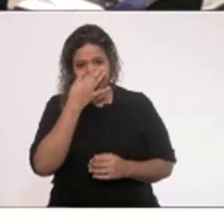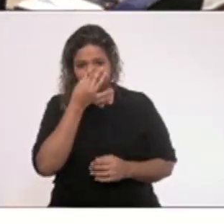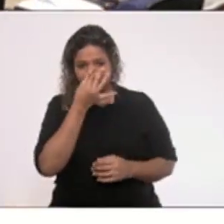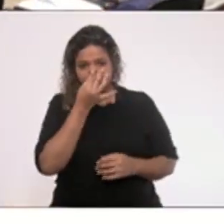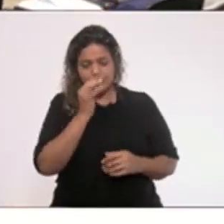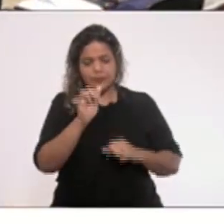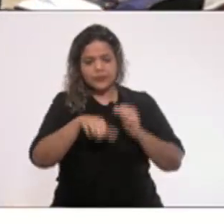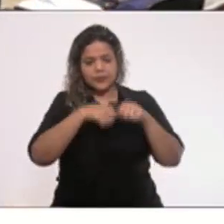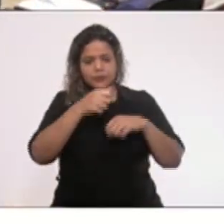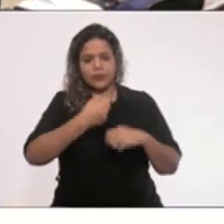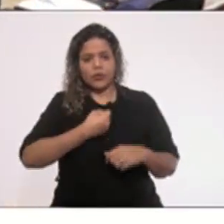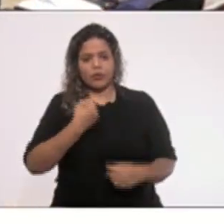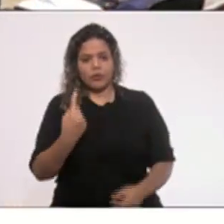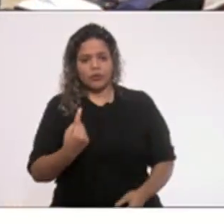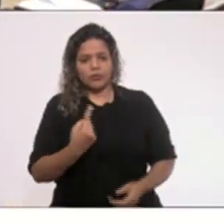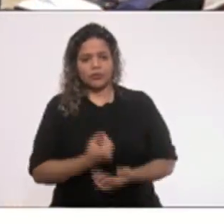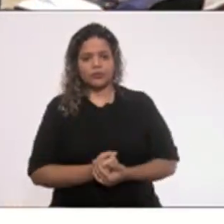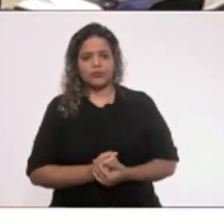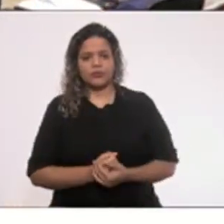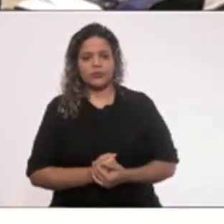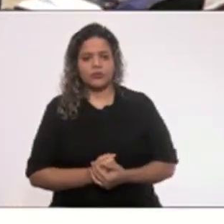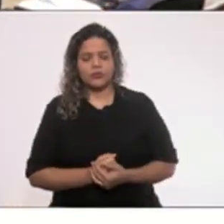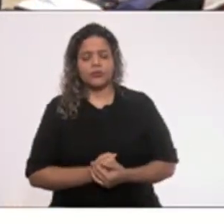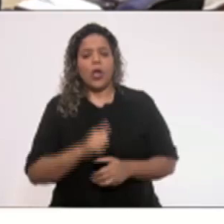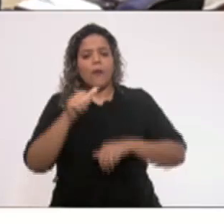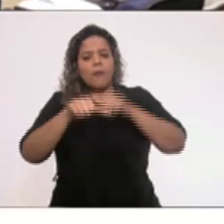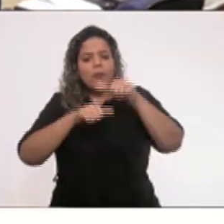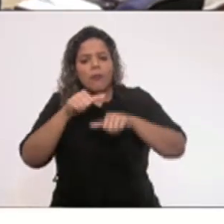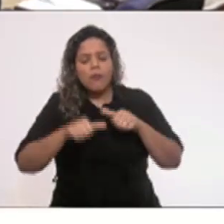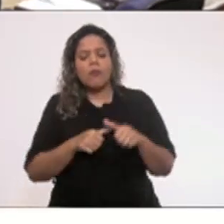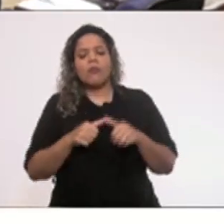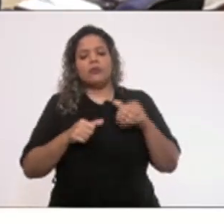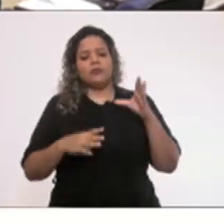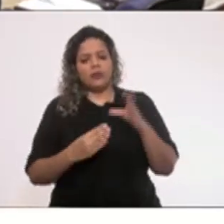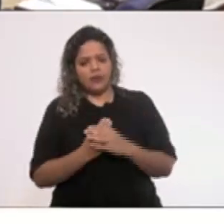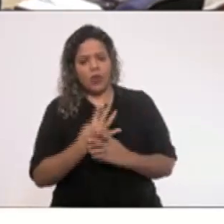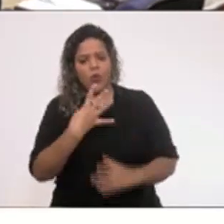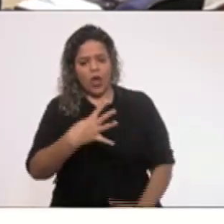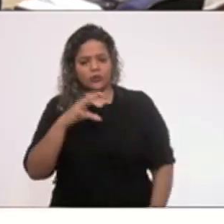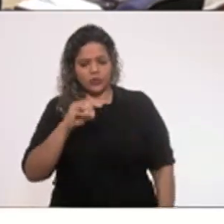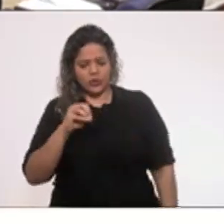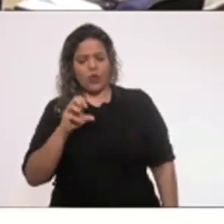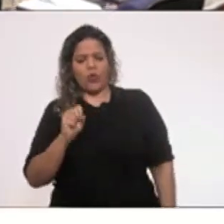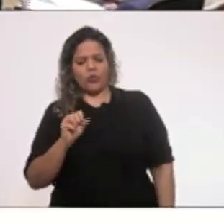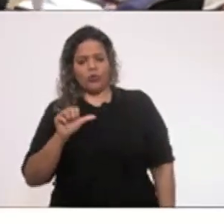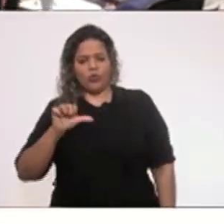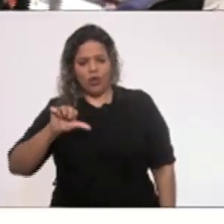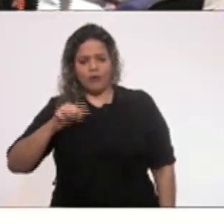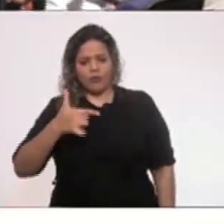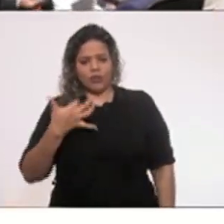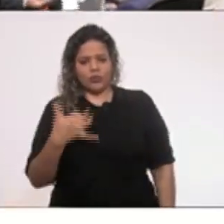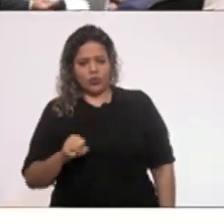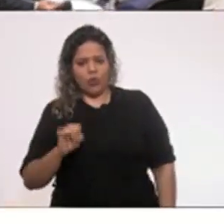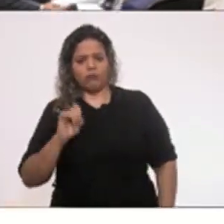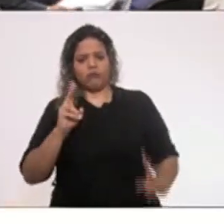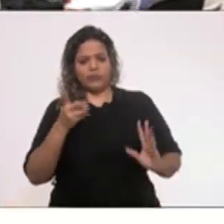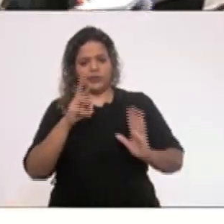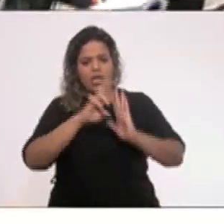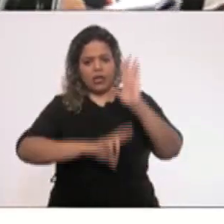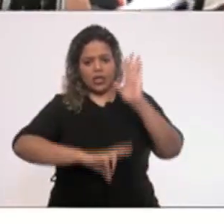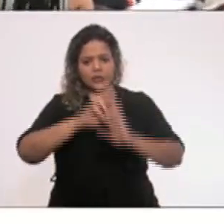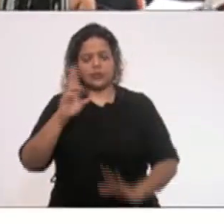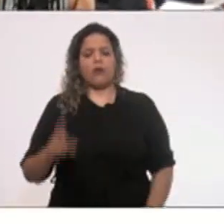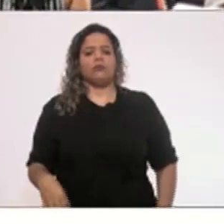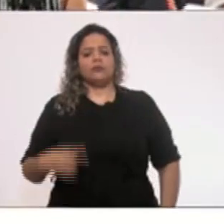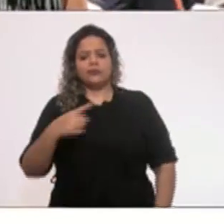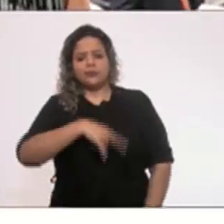Emenda modificativa número 1. Modifique-se a emenda do projeto de lei 4089/2018, que passa a ter a seguinte redação: